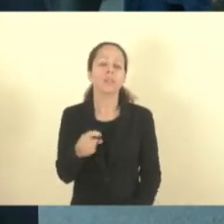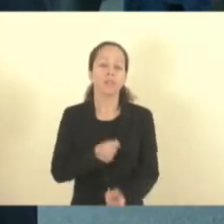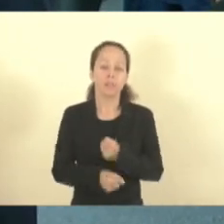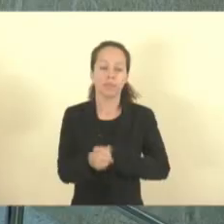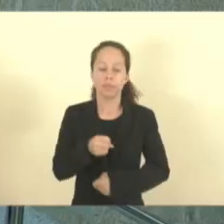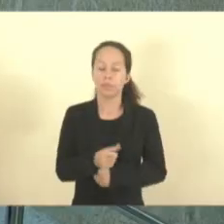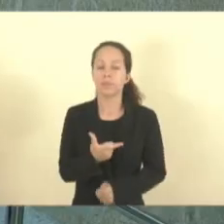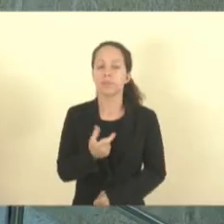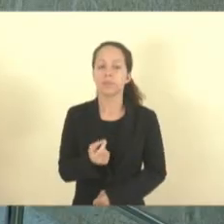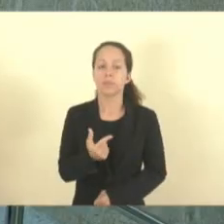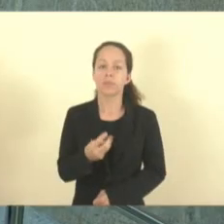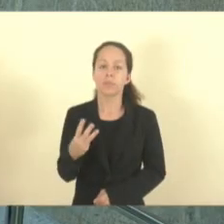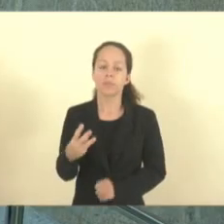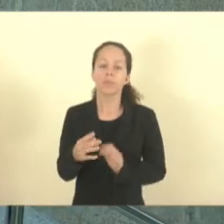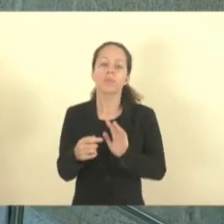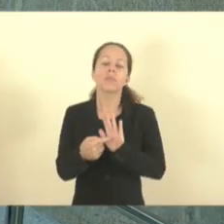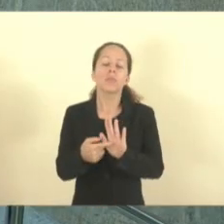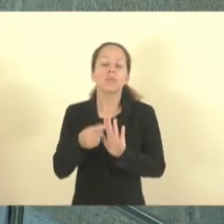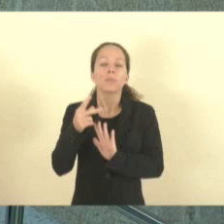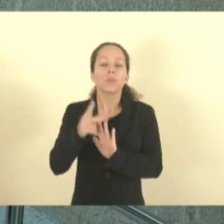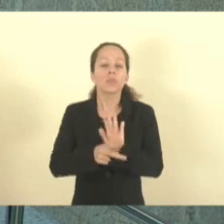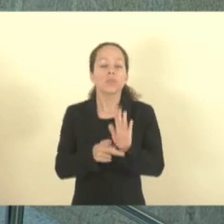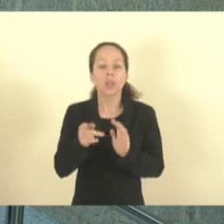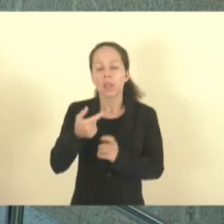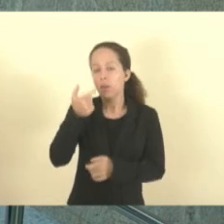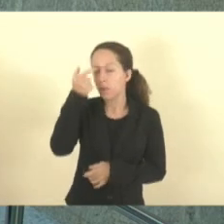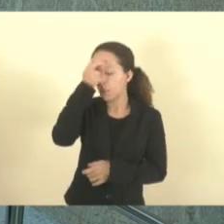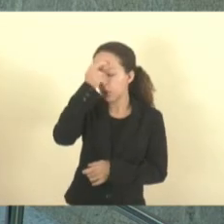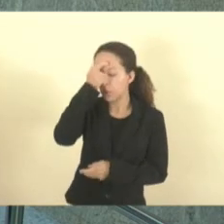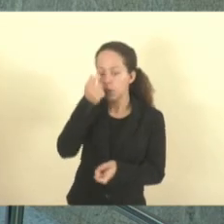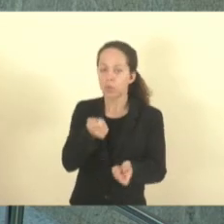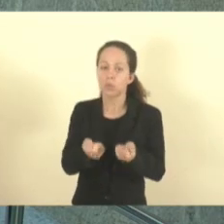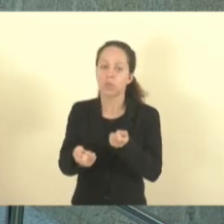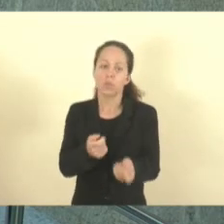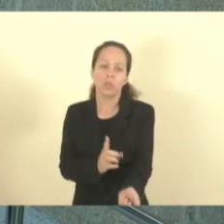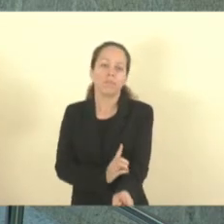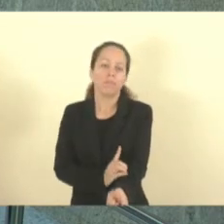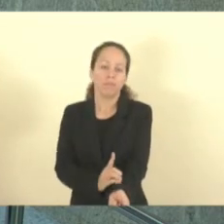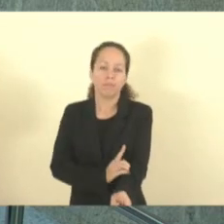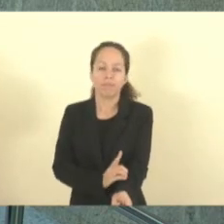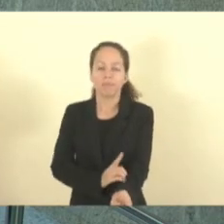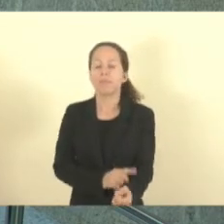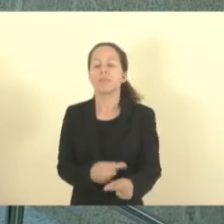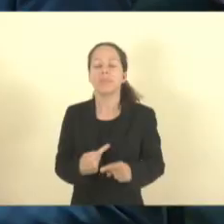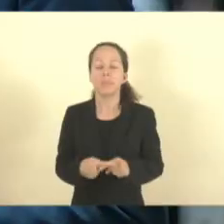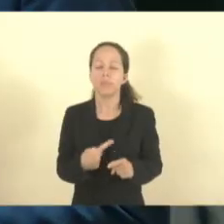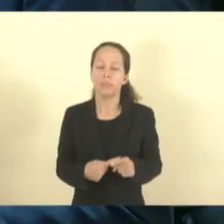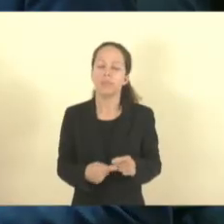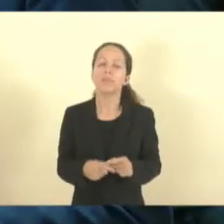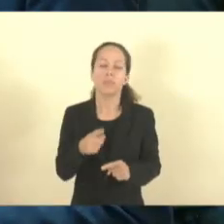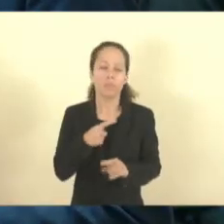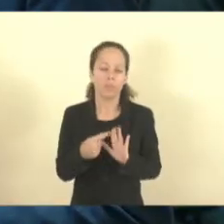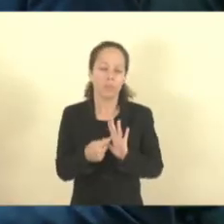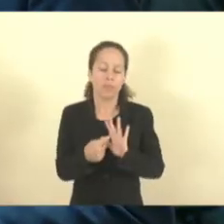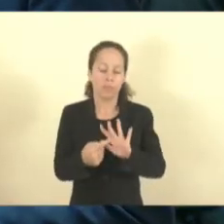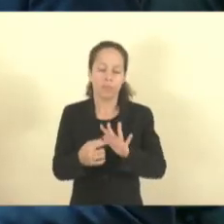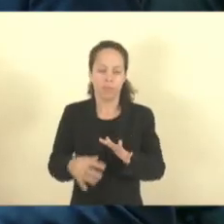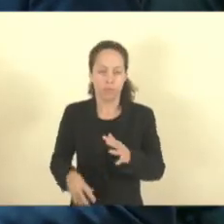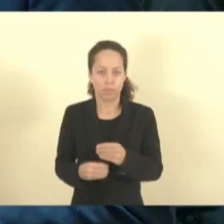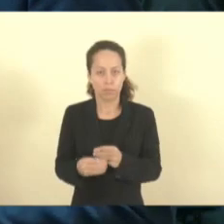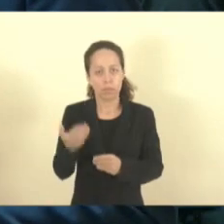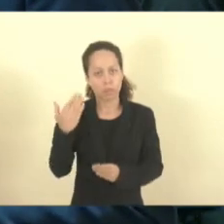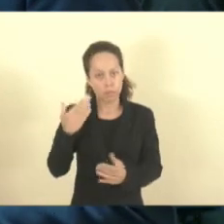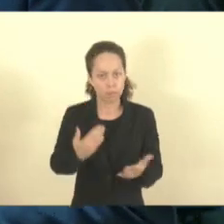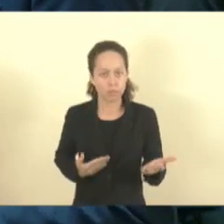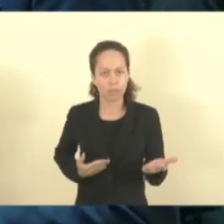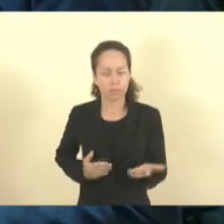que dispõe sobre o programa de conscientização e controle de diabetes, tendo em vista que foi apresentada emenda e aprovada nas